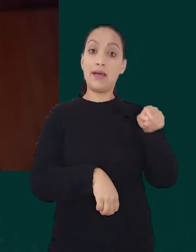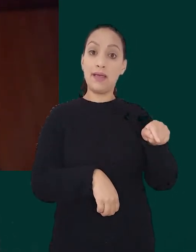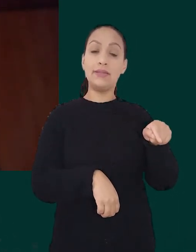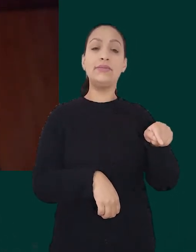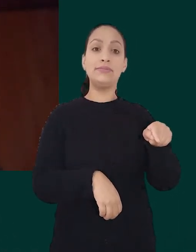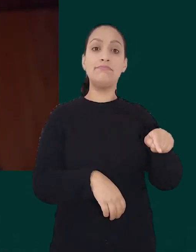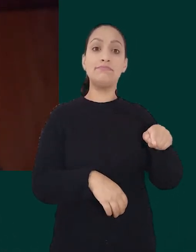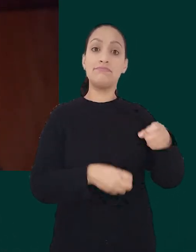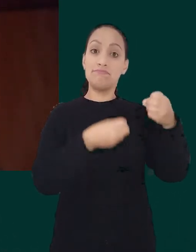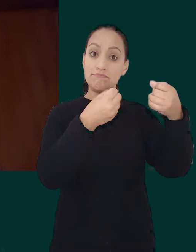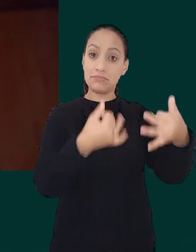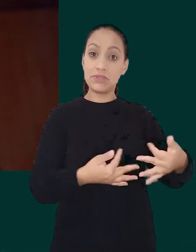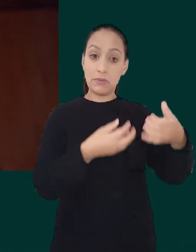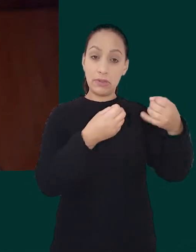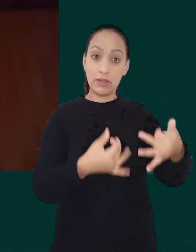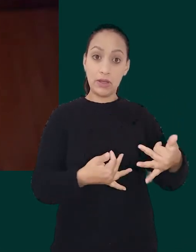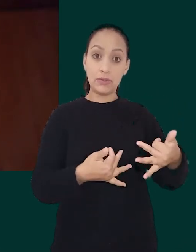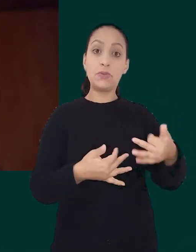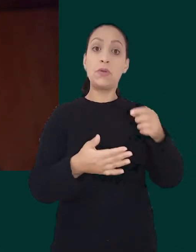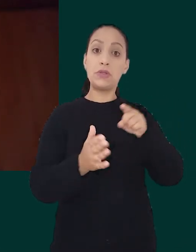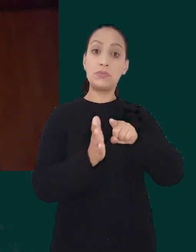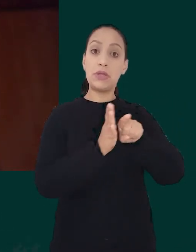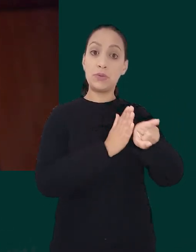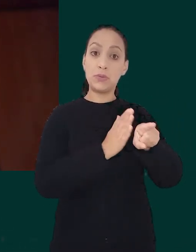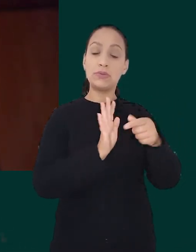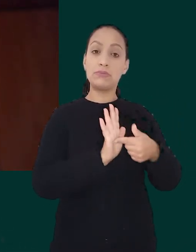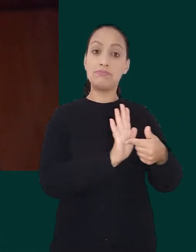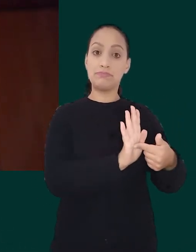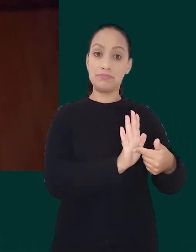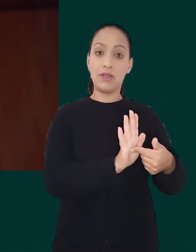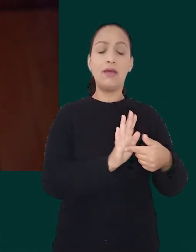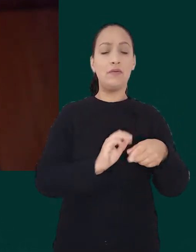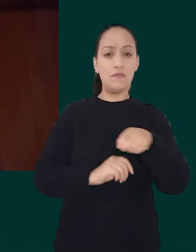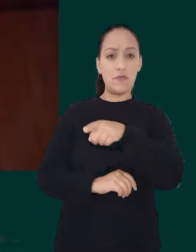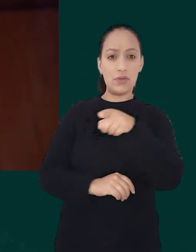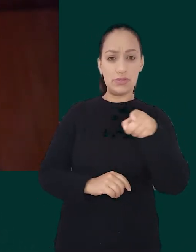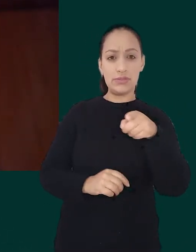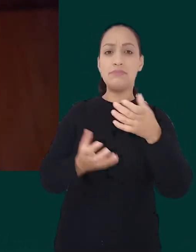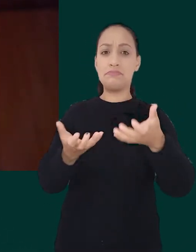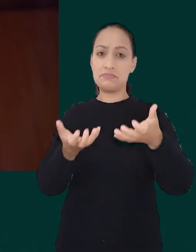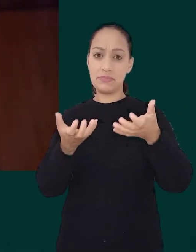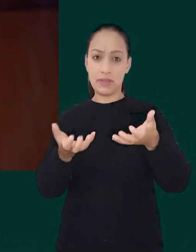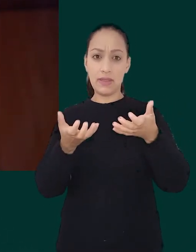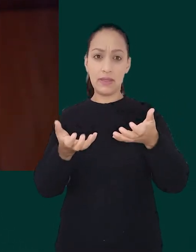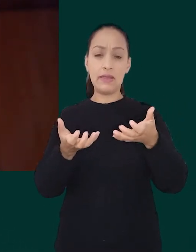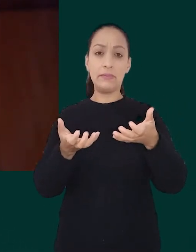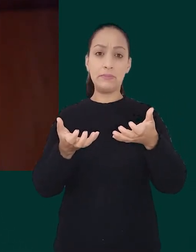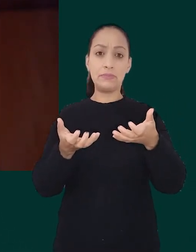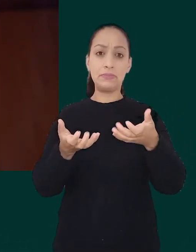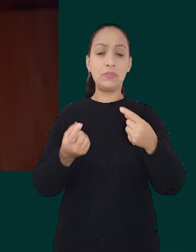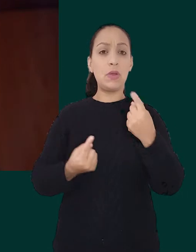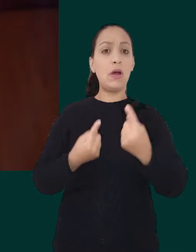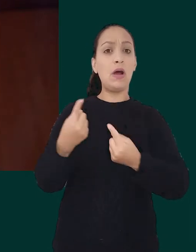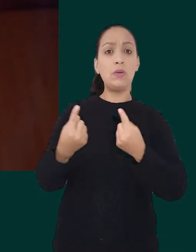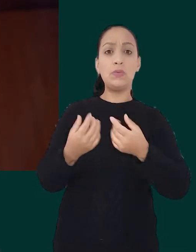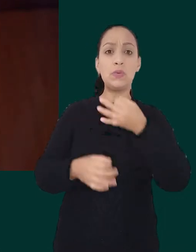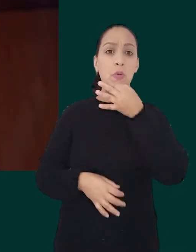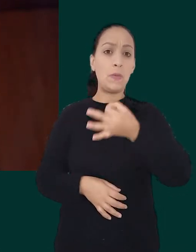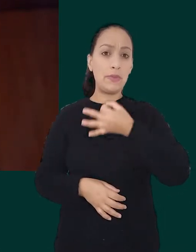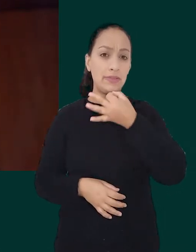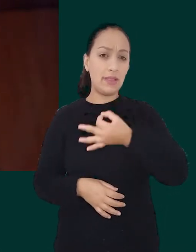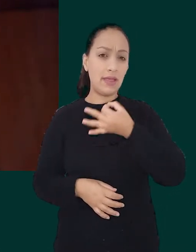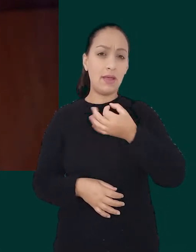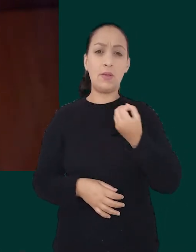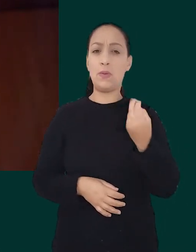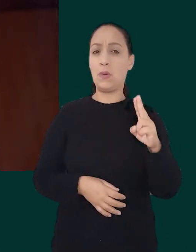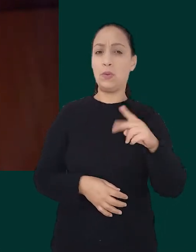fala dele. Então, no momento em que vocês queiram fazer algum comentário, ou